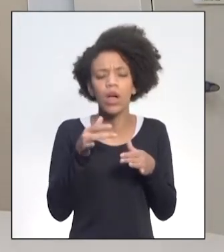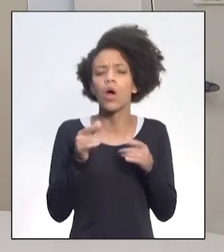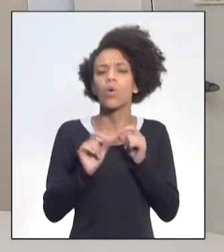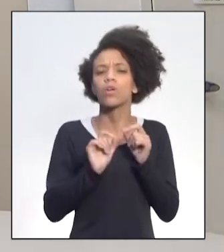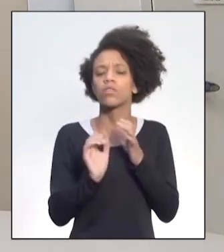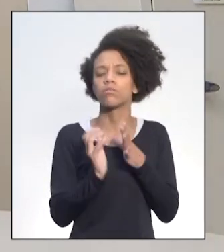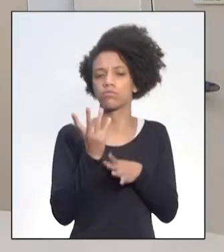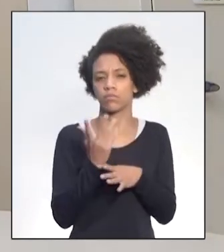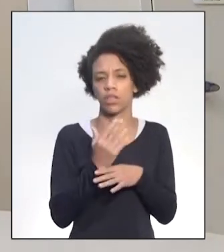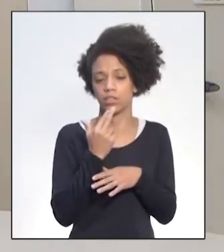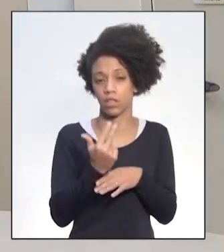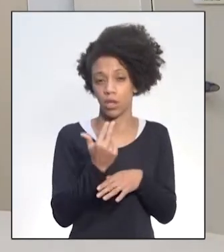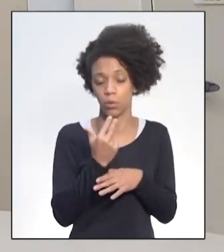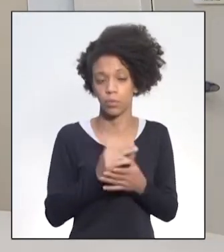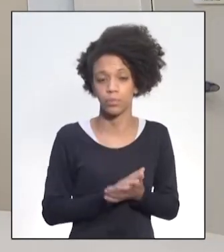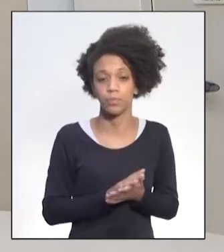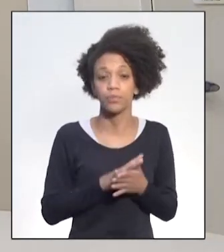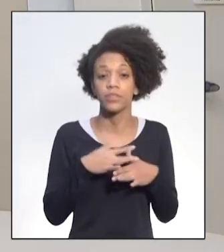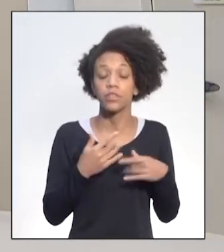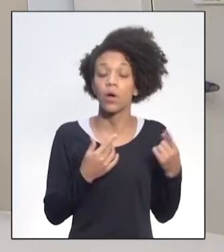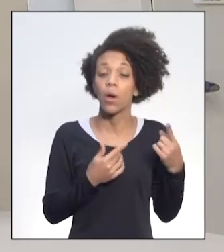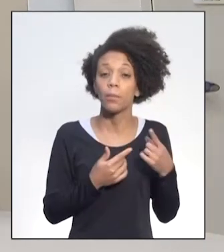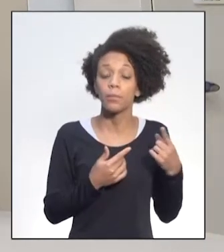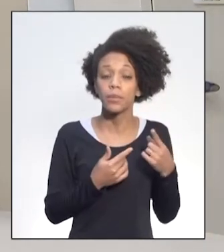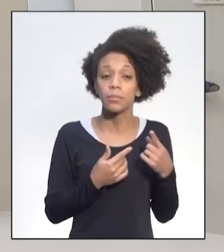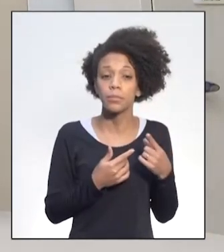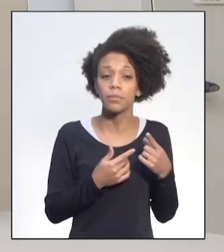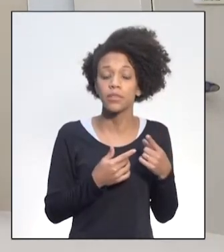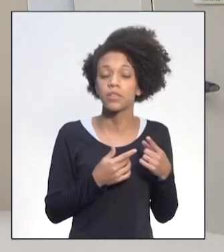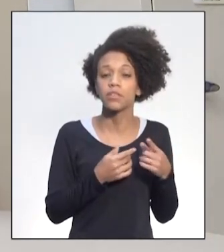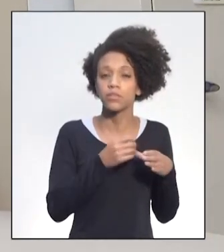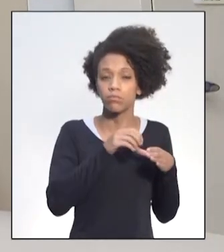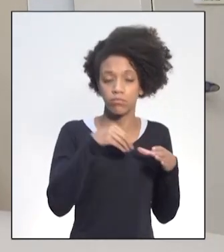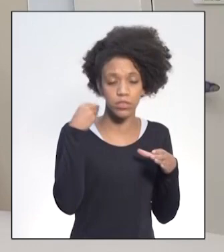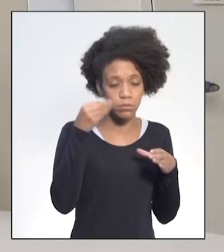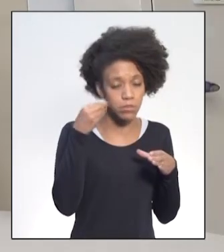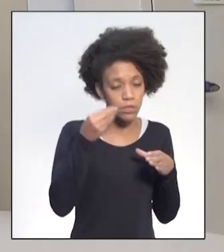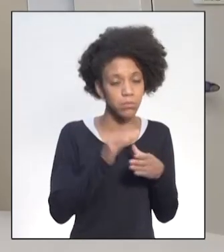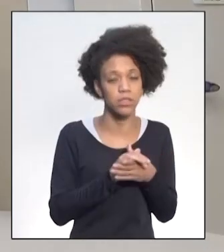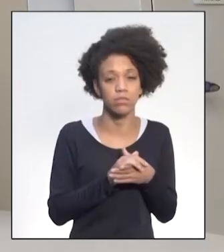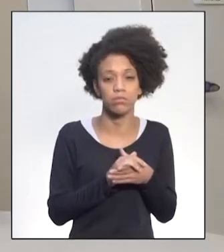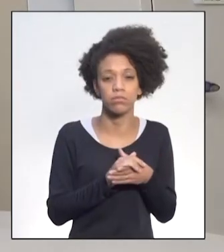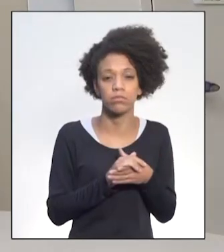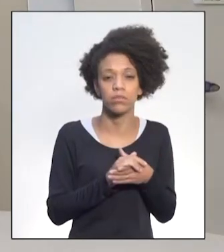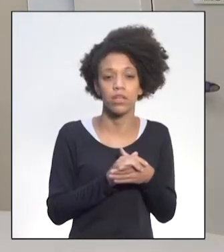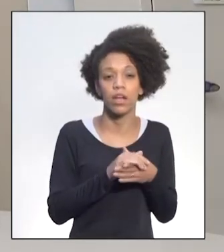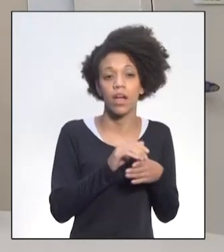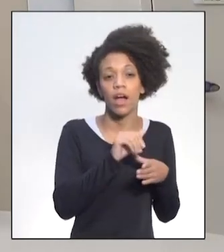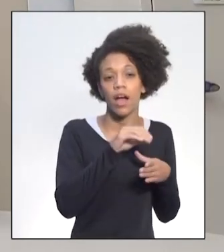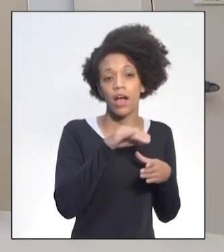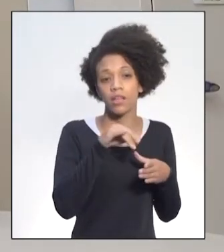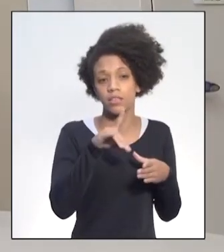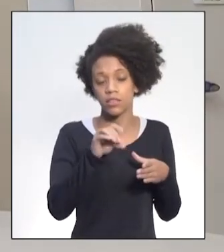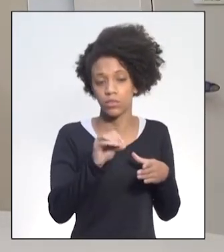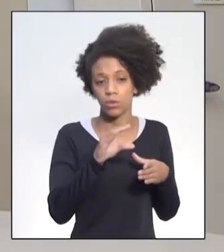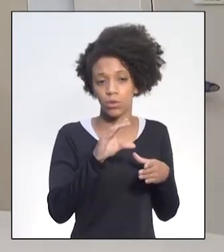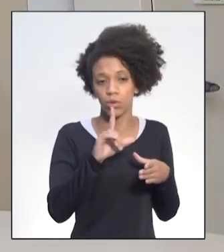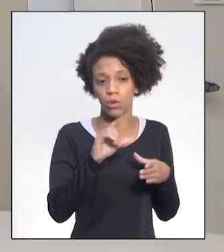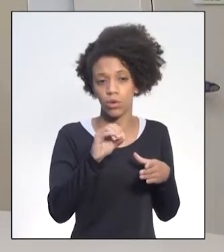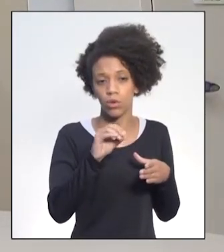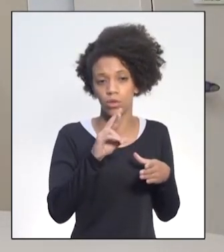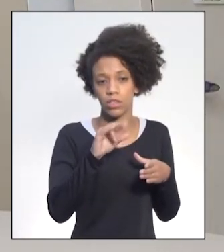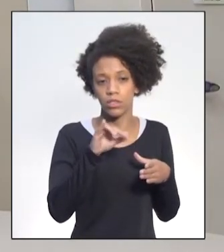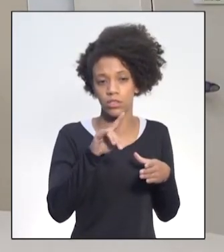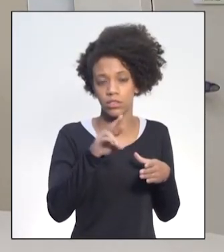coloração dela. Então, ó, minha primeira solução aqui, que ela é o nosso ácido clorídrico. Esse